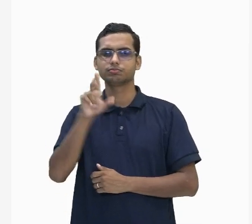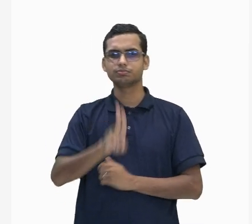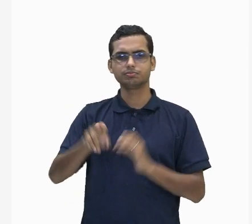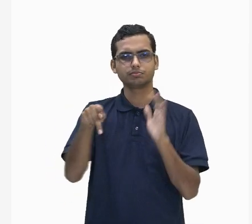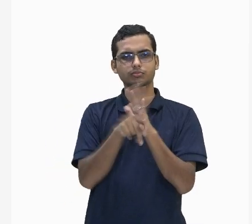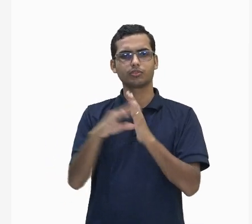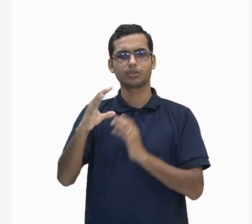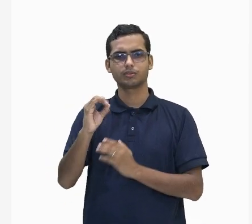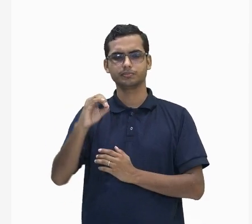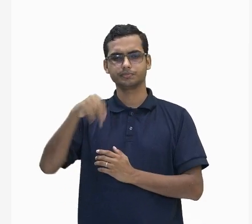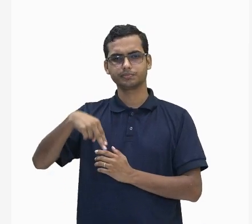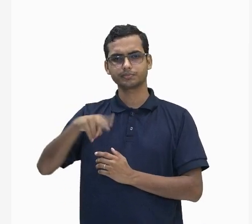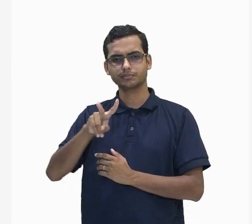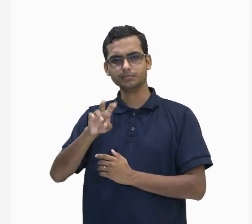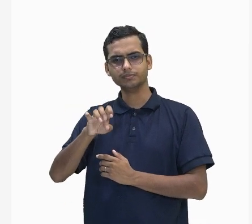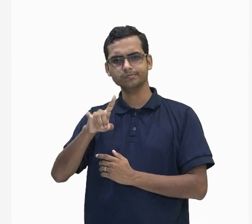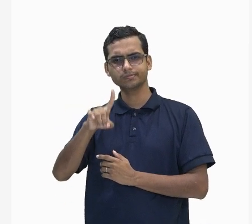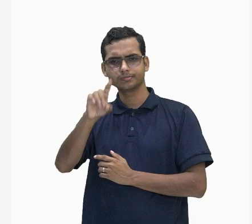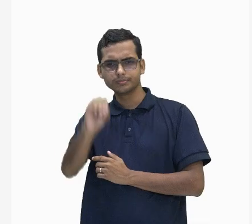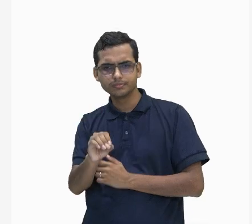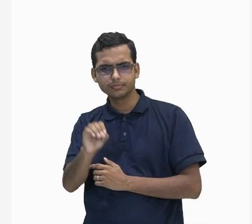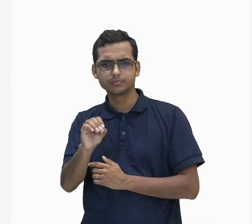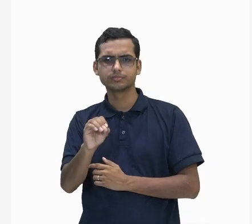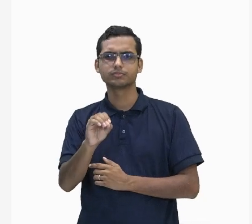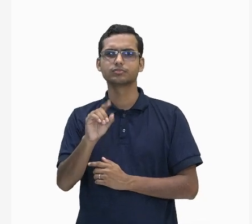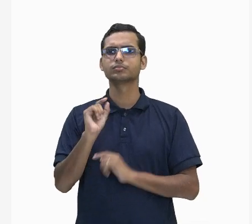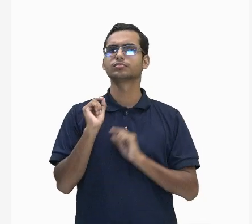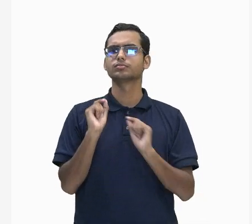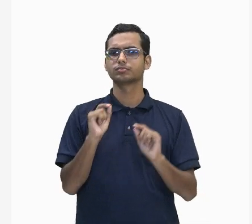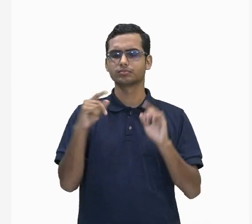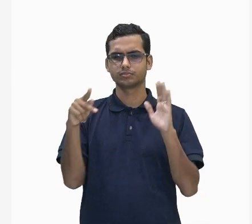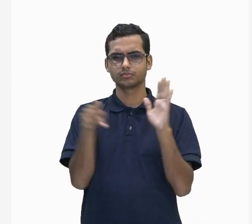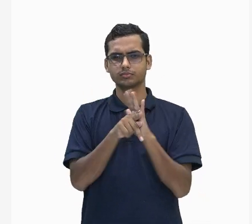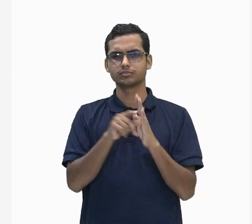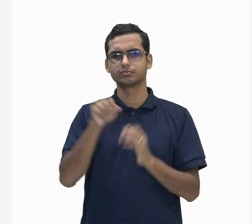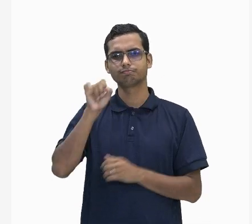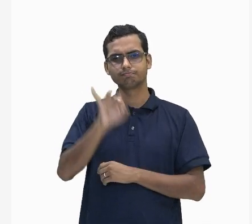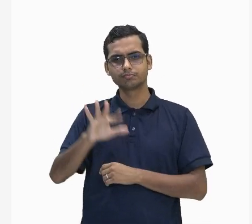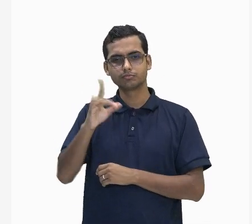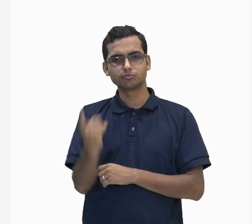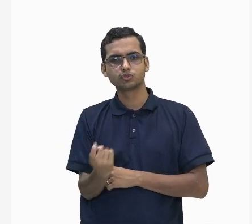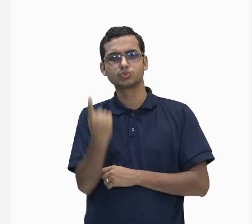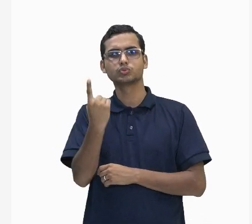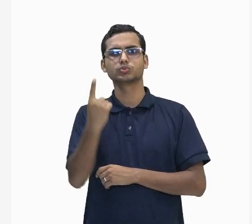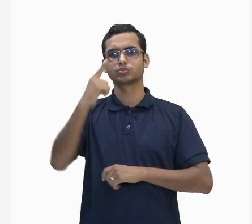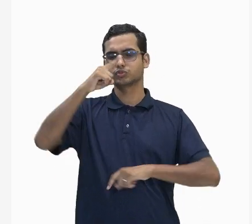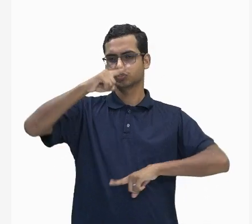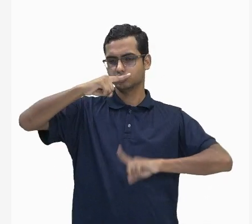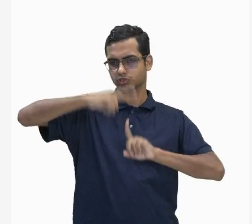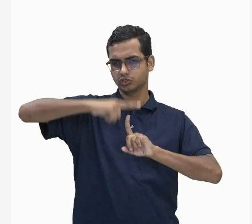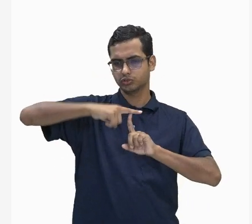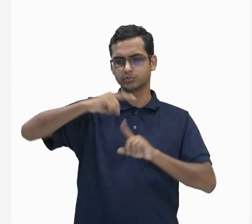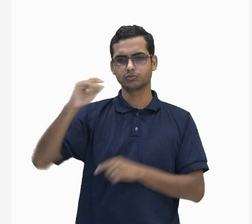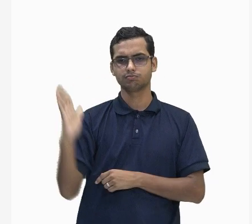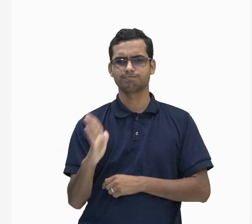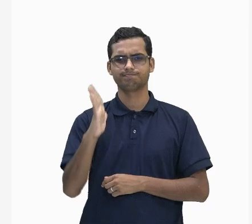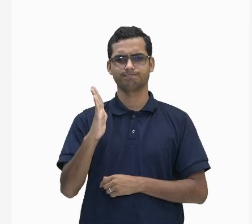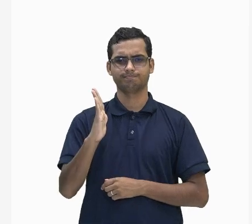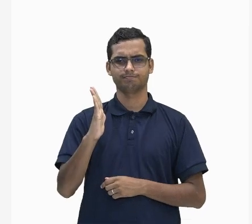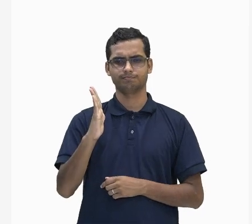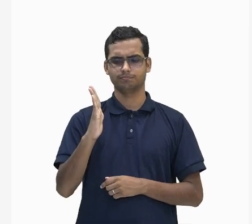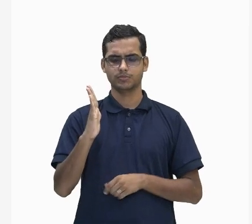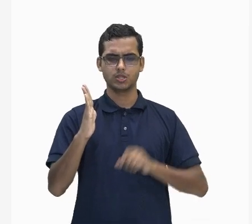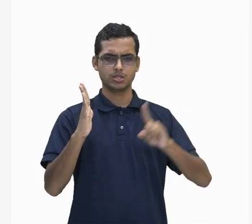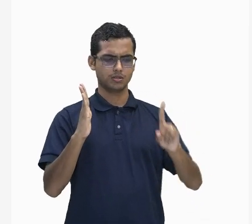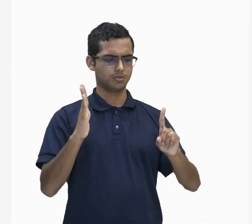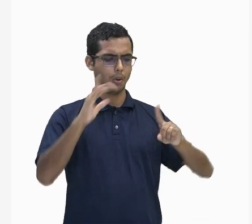aí, pessoal. O espelho convexo, ele só pode formar a imagem de uma maneira. Se eu colocar um objeto na frente de um